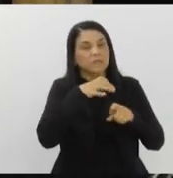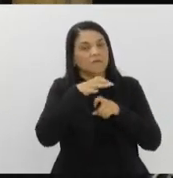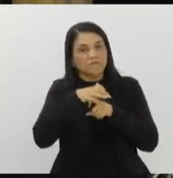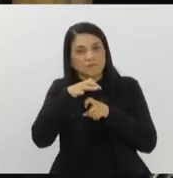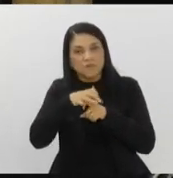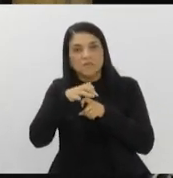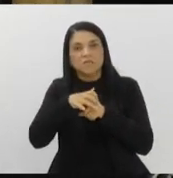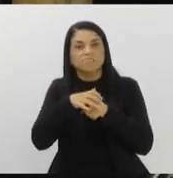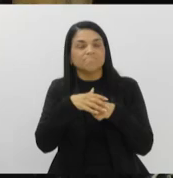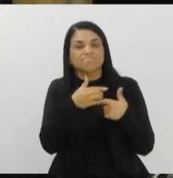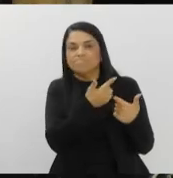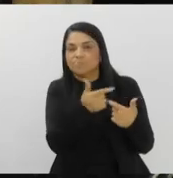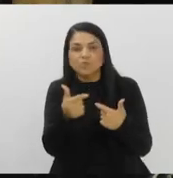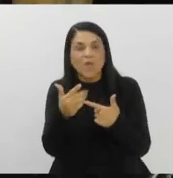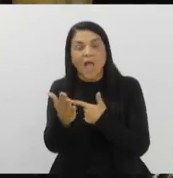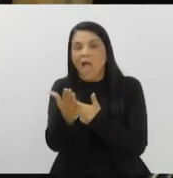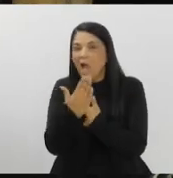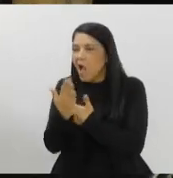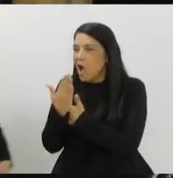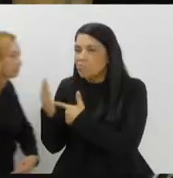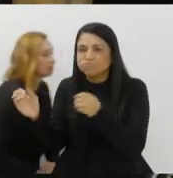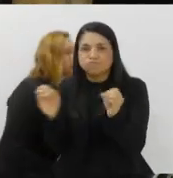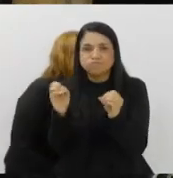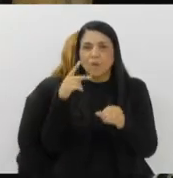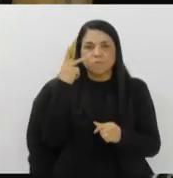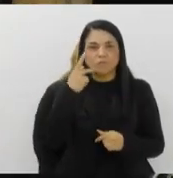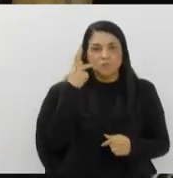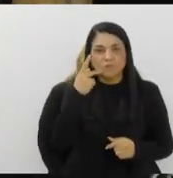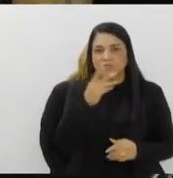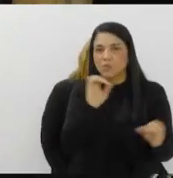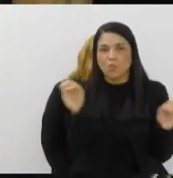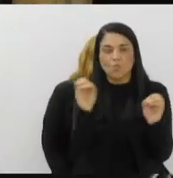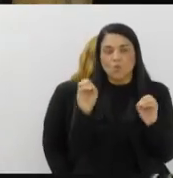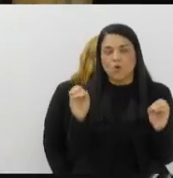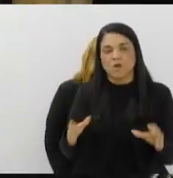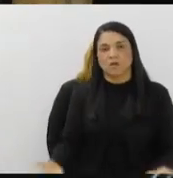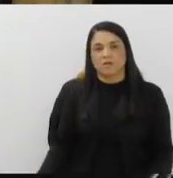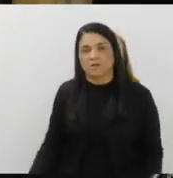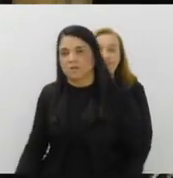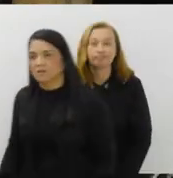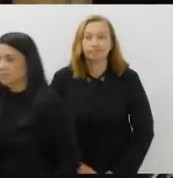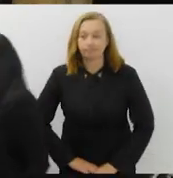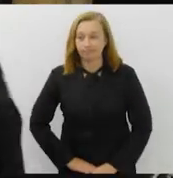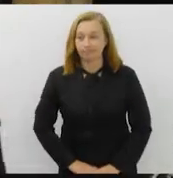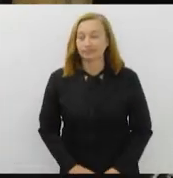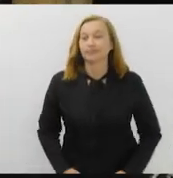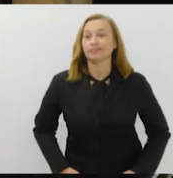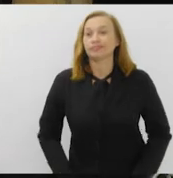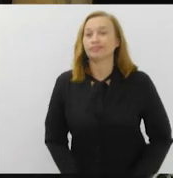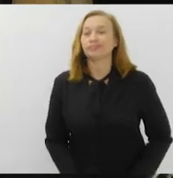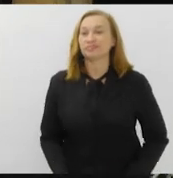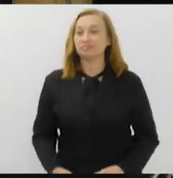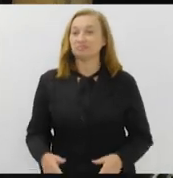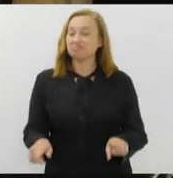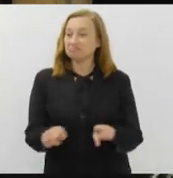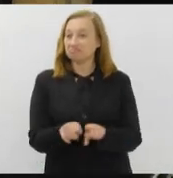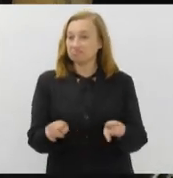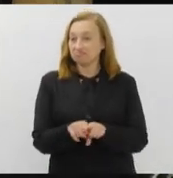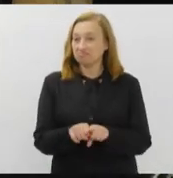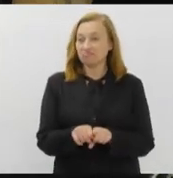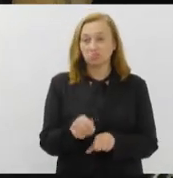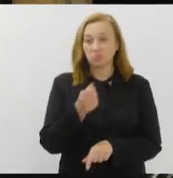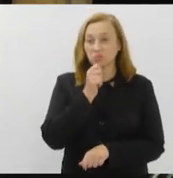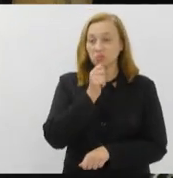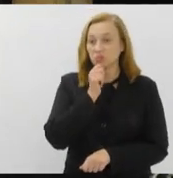e a gente não tem ajuda de ninguém, nem política, e nem também a gente, agora que a gente tem direito